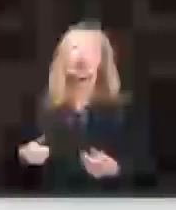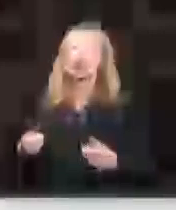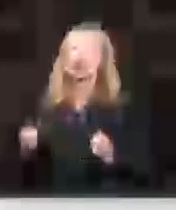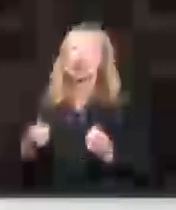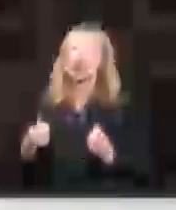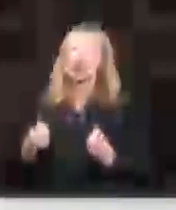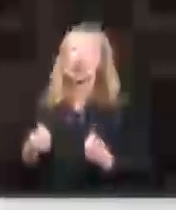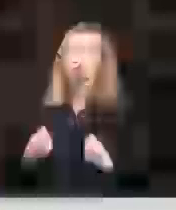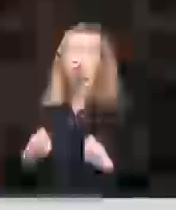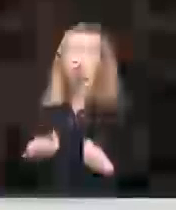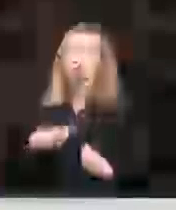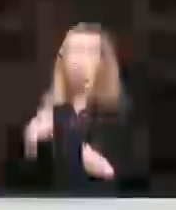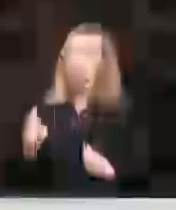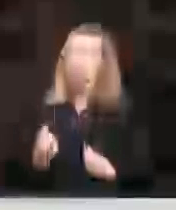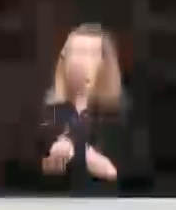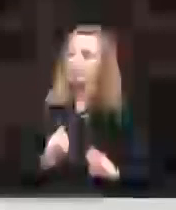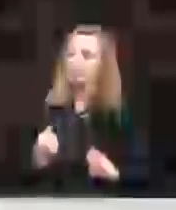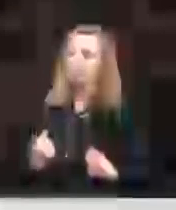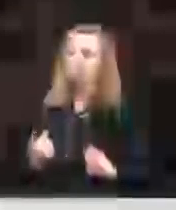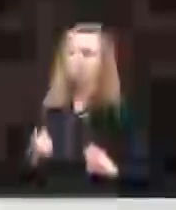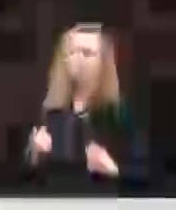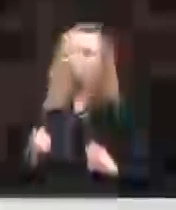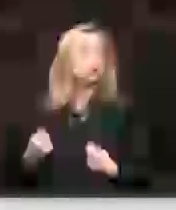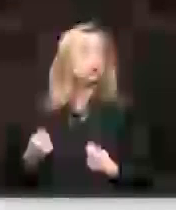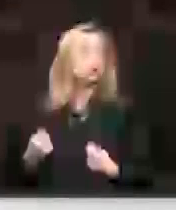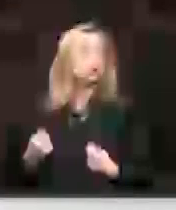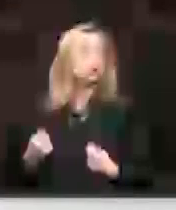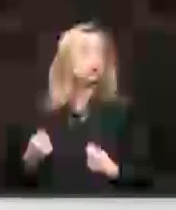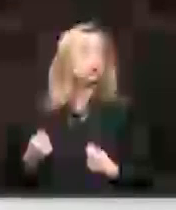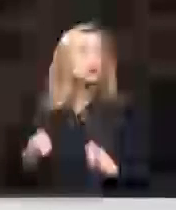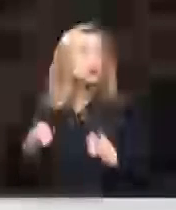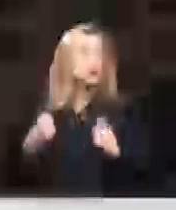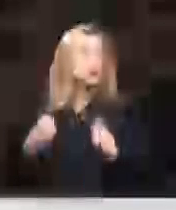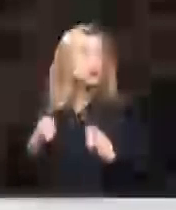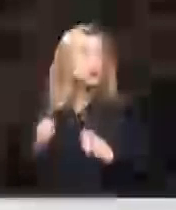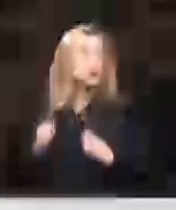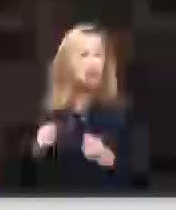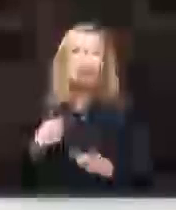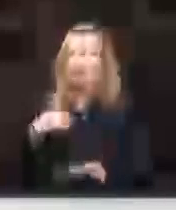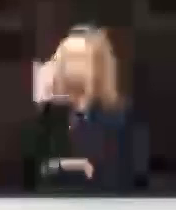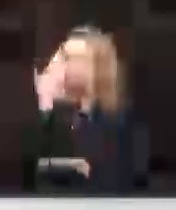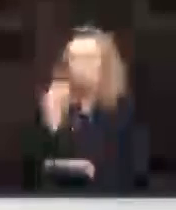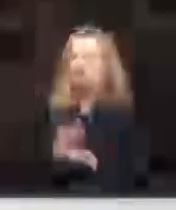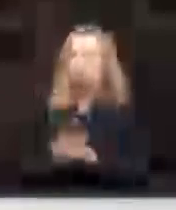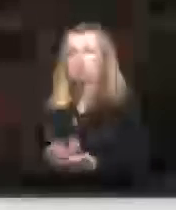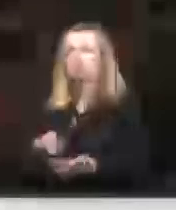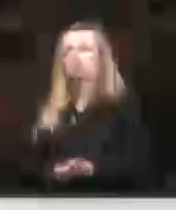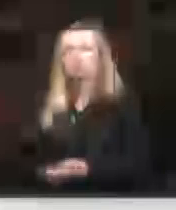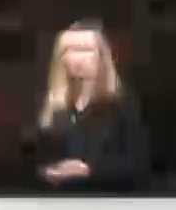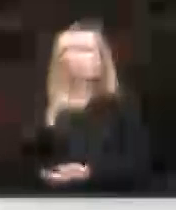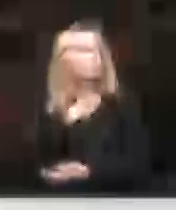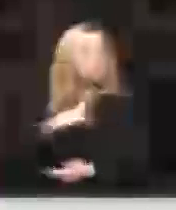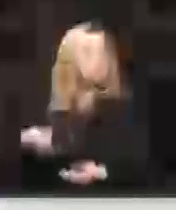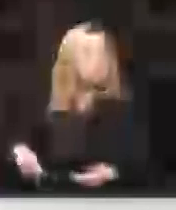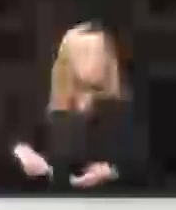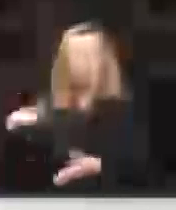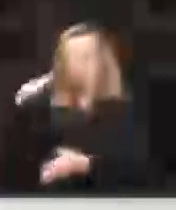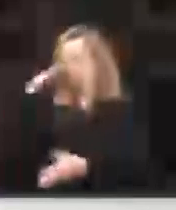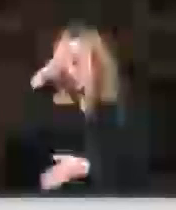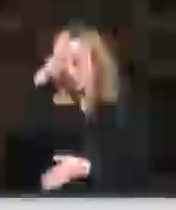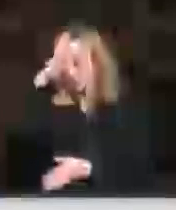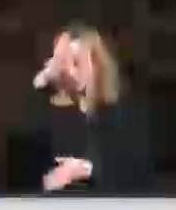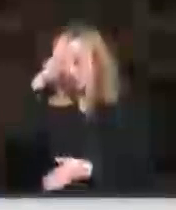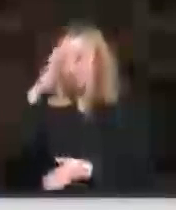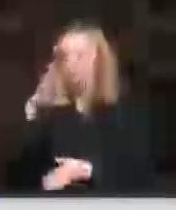divergências, convergências, mas eu não acredito que o presidente da República vá desonrar